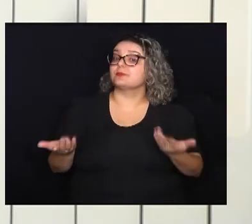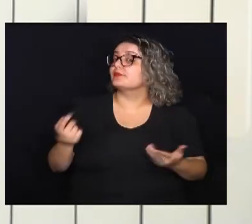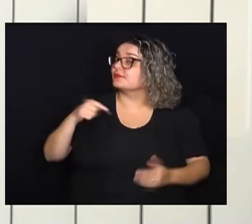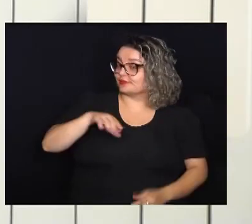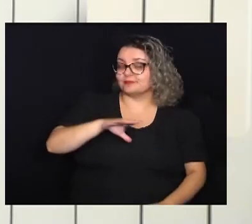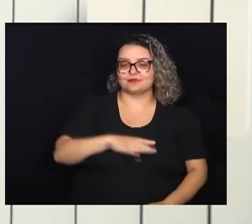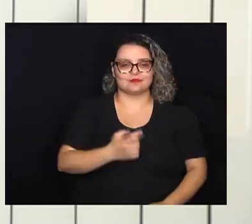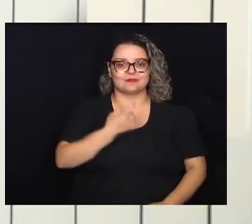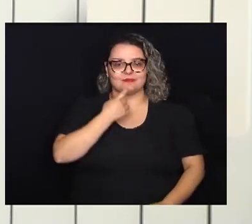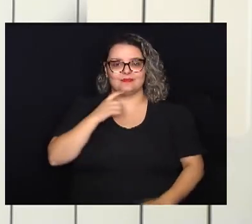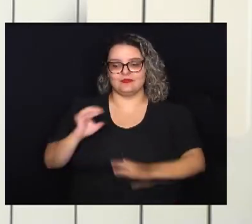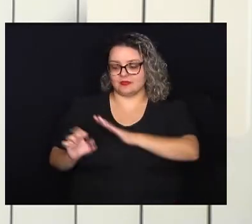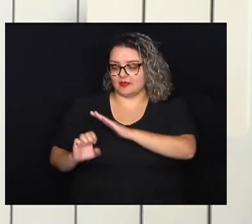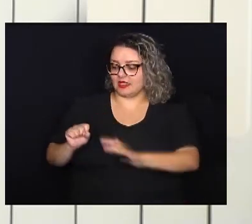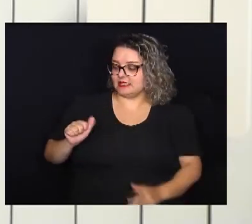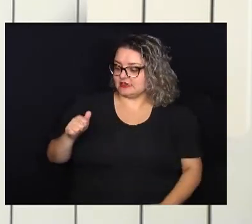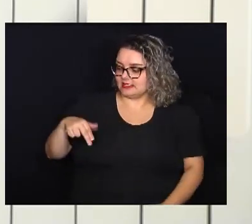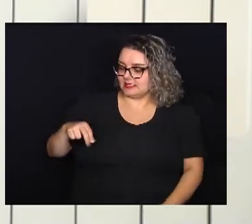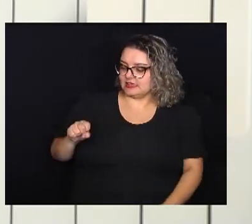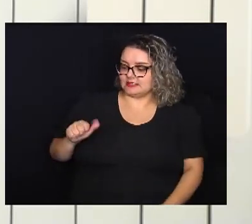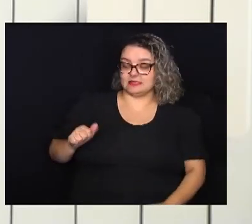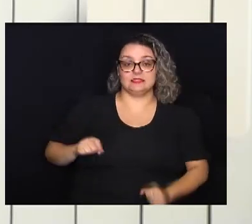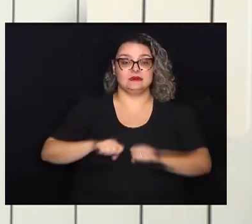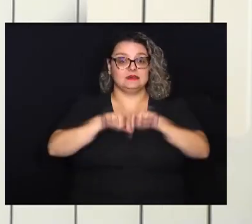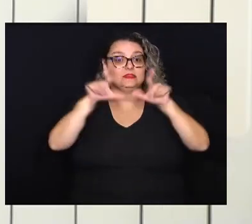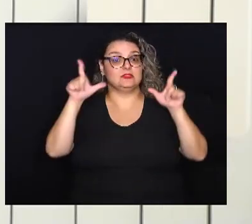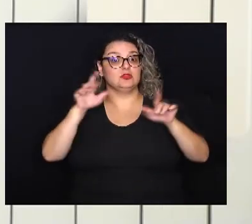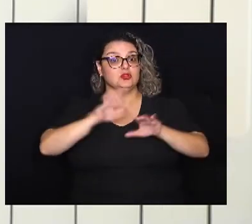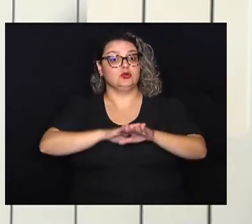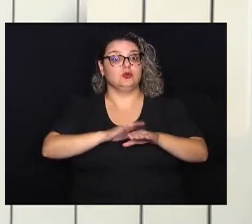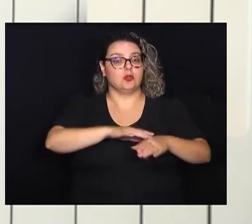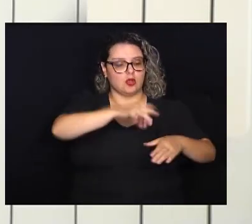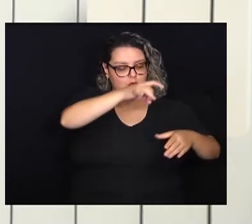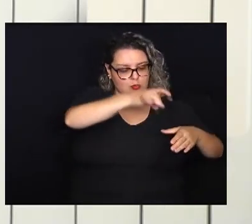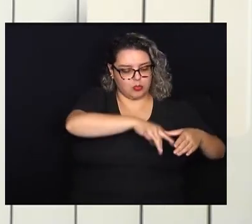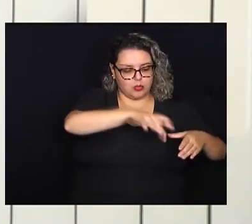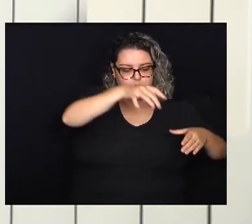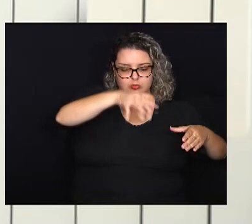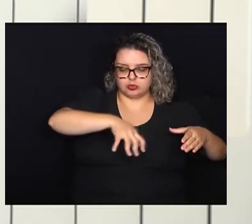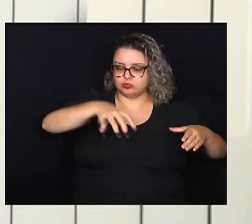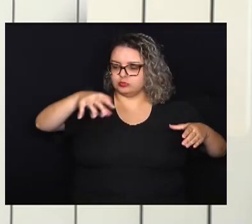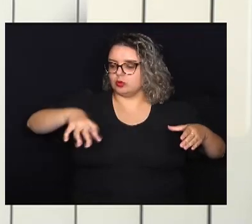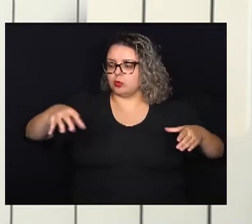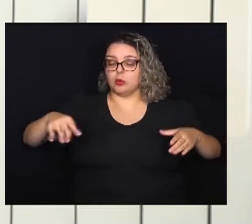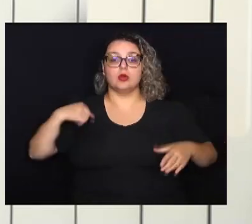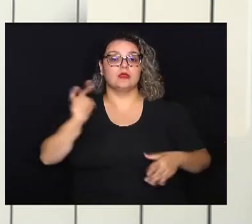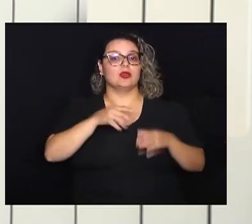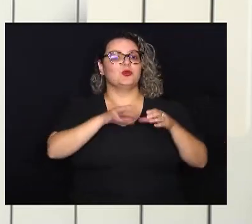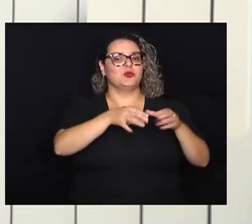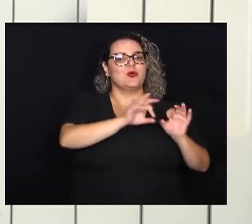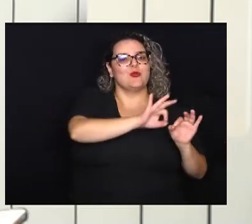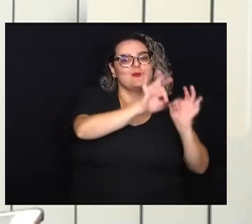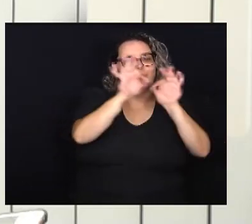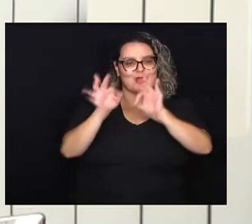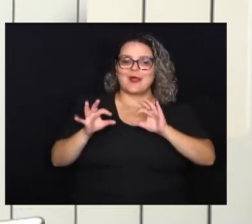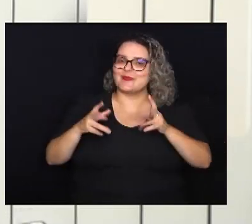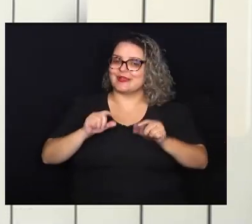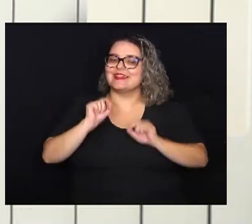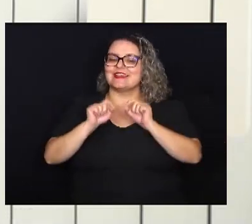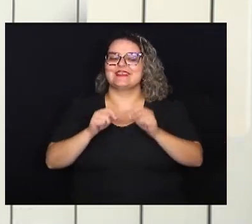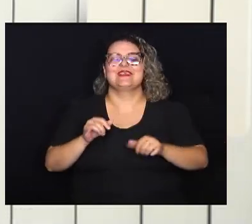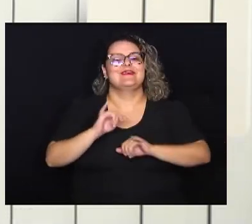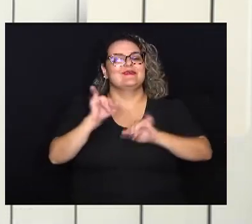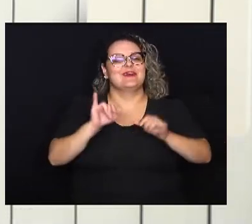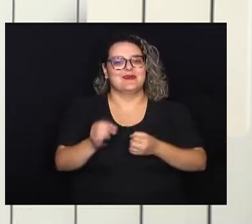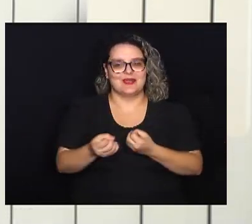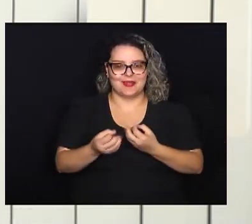a sanasa realizou nesta manhã uma ação de plantio e a nossa equipe acompanhou tudo quem traz as